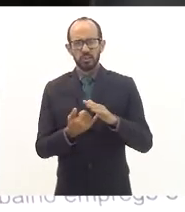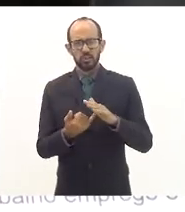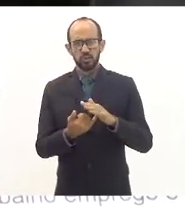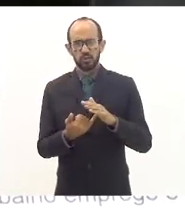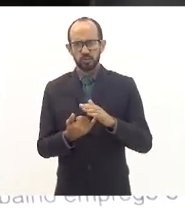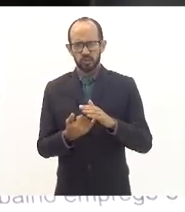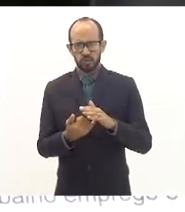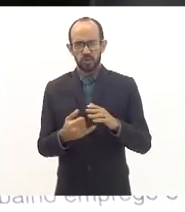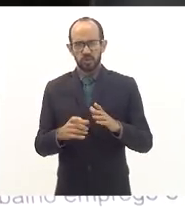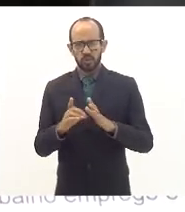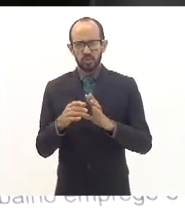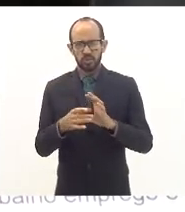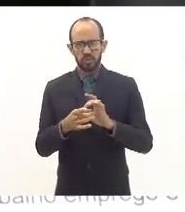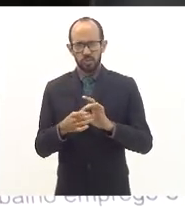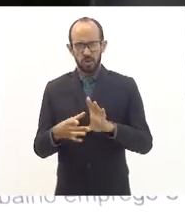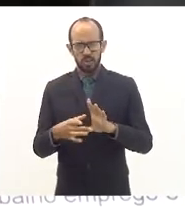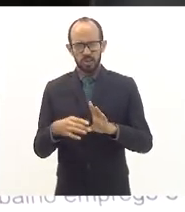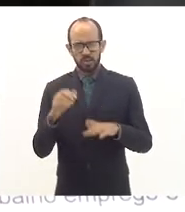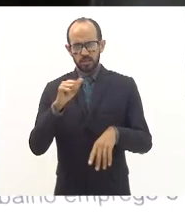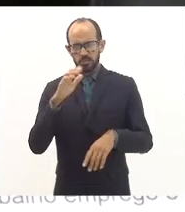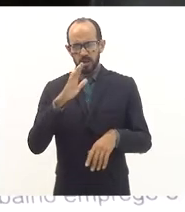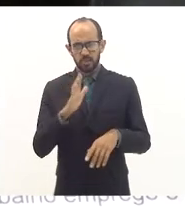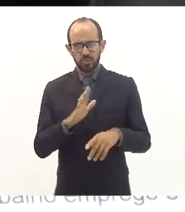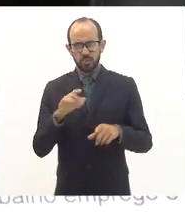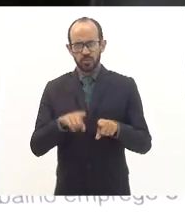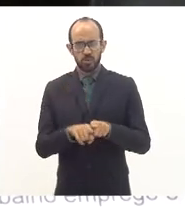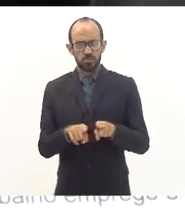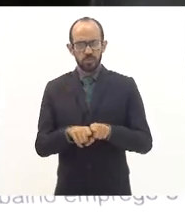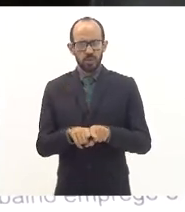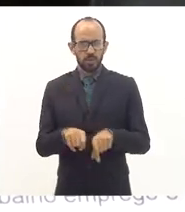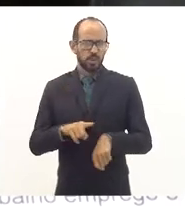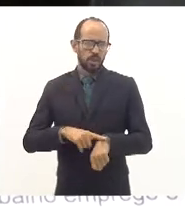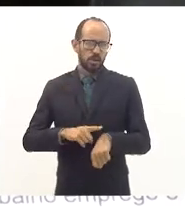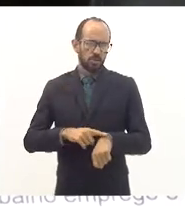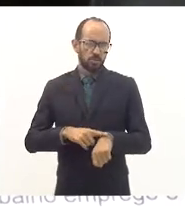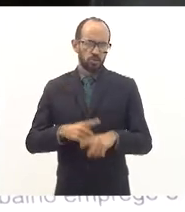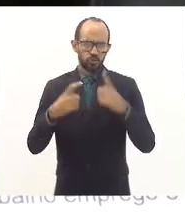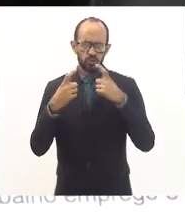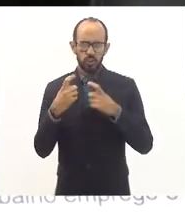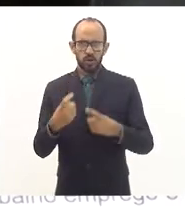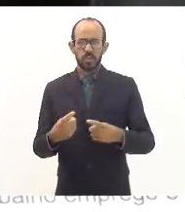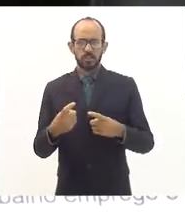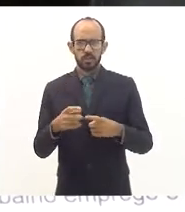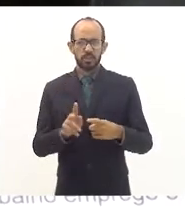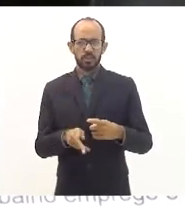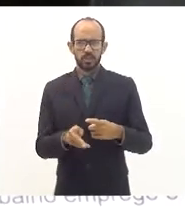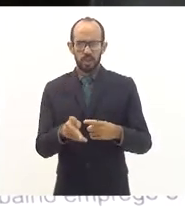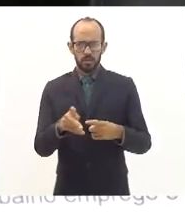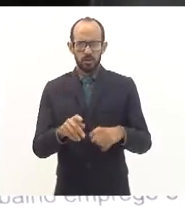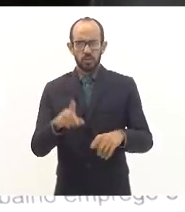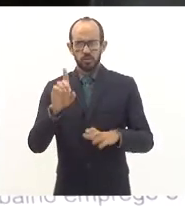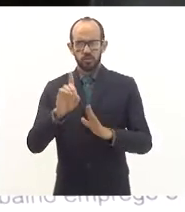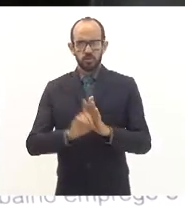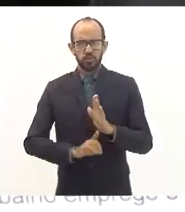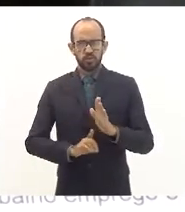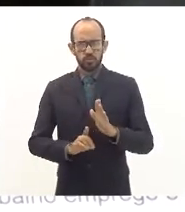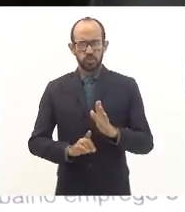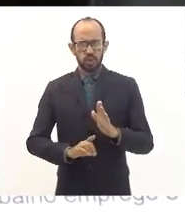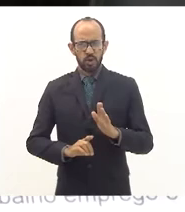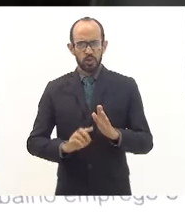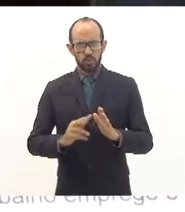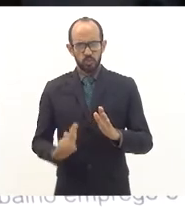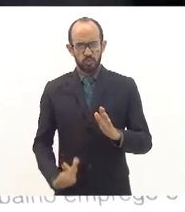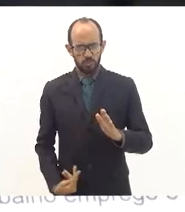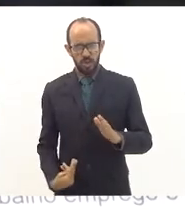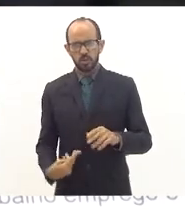à democracia brasileira, em tempo de permanentes violações aos direitos humanos, como essa que foi tão bem